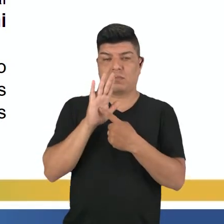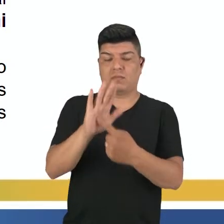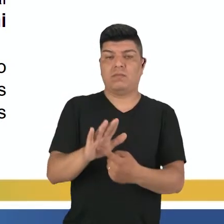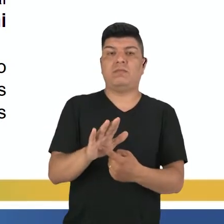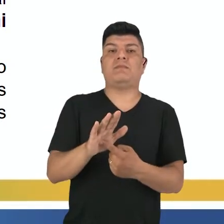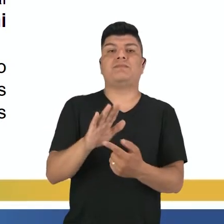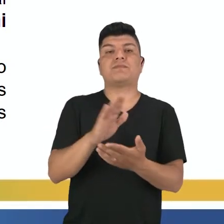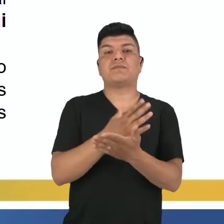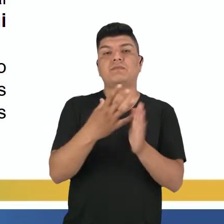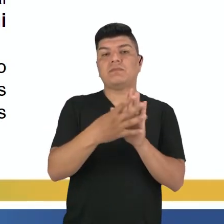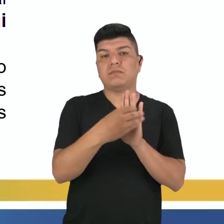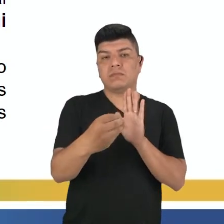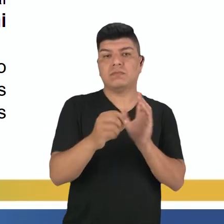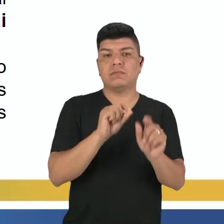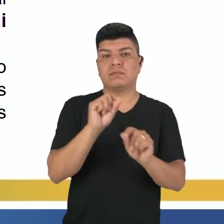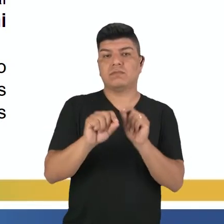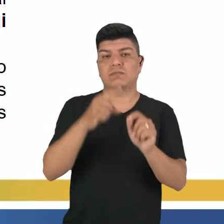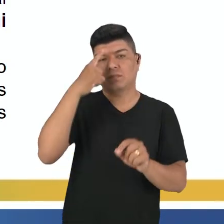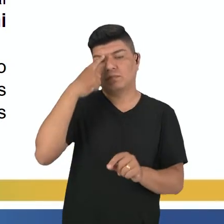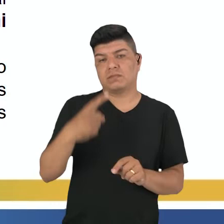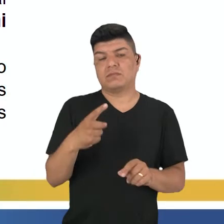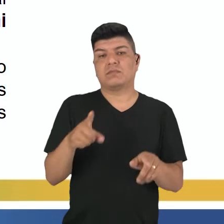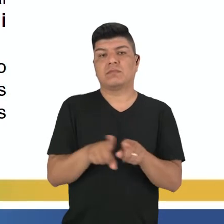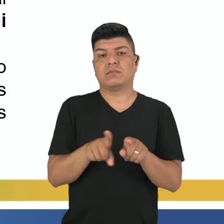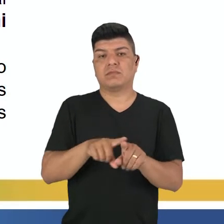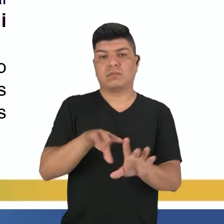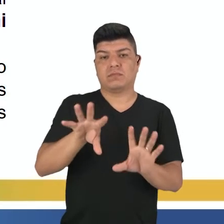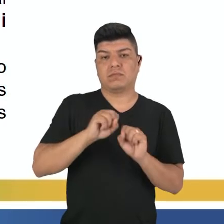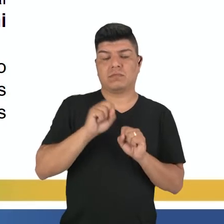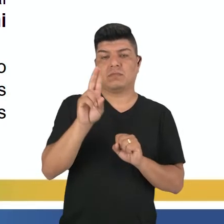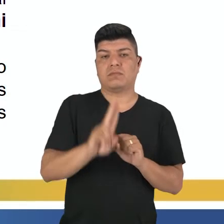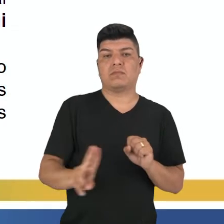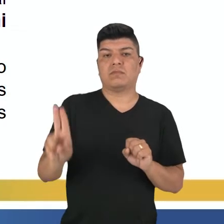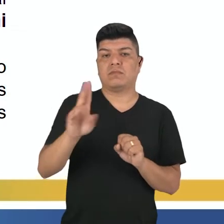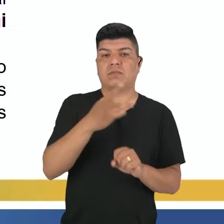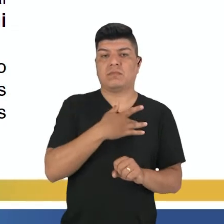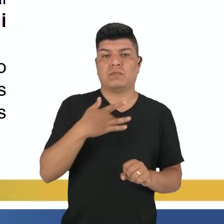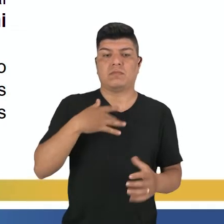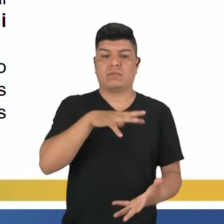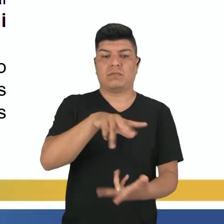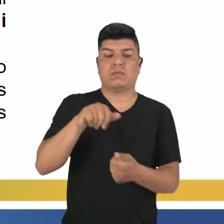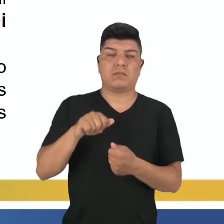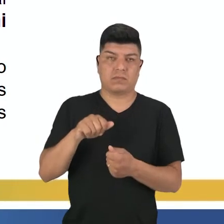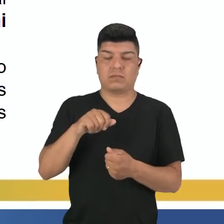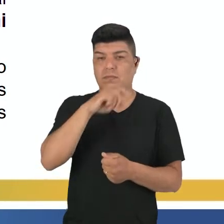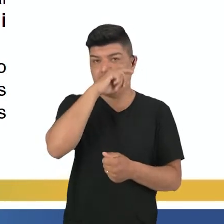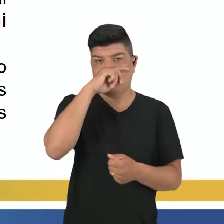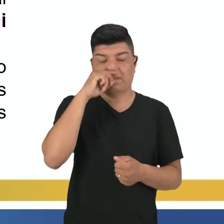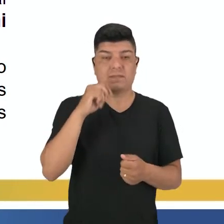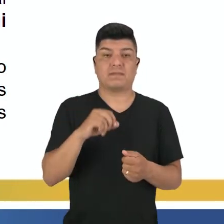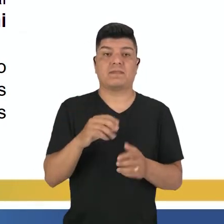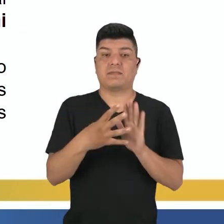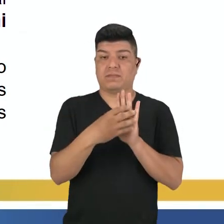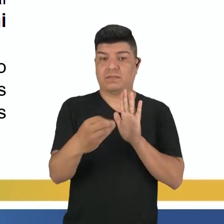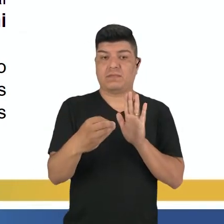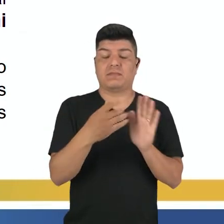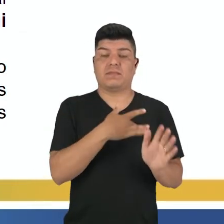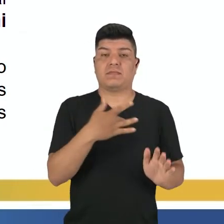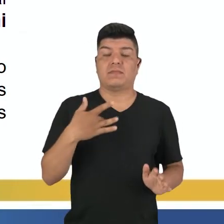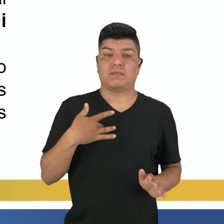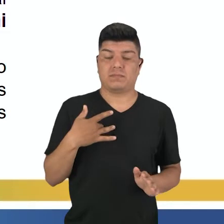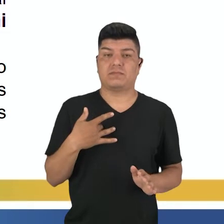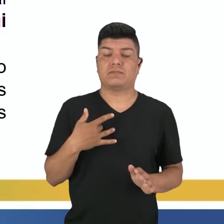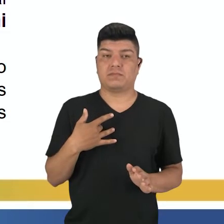apresentados alguns modelos sobre determinantes e condicionantes utilizados na saúde do mundo. Esses modelos de